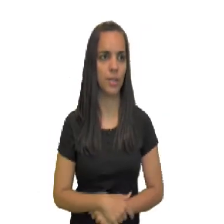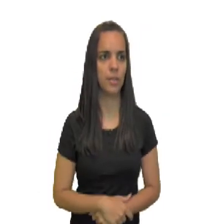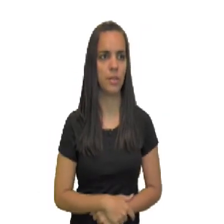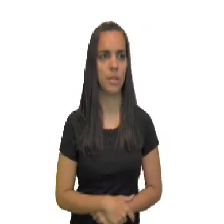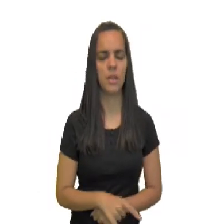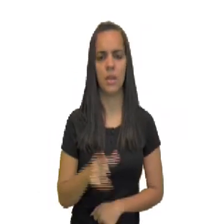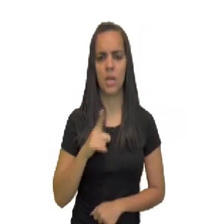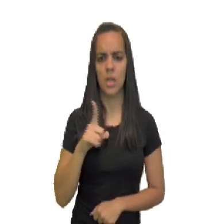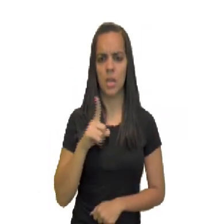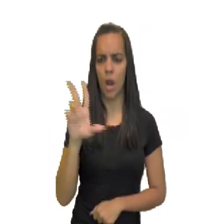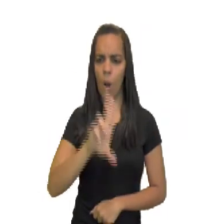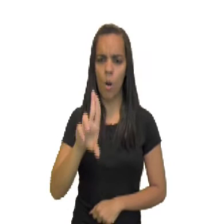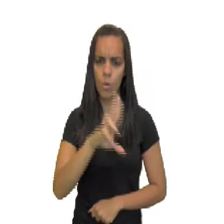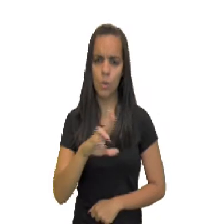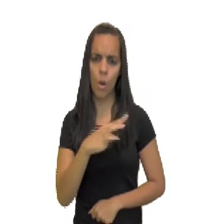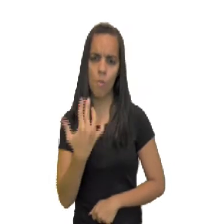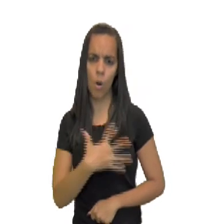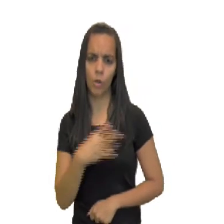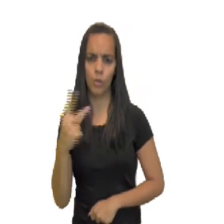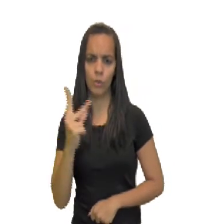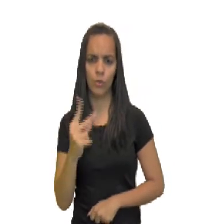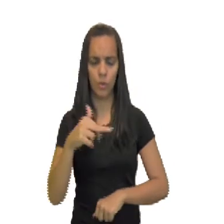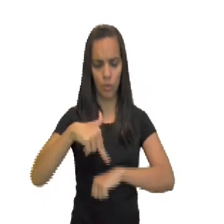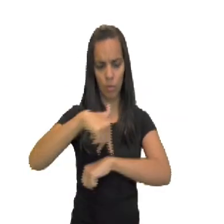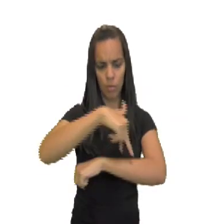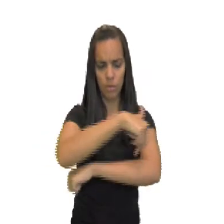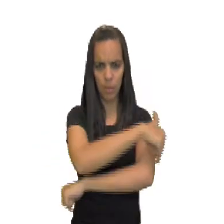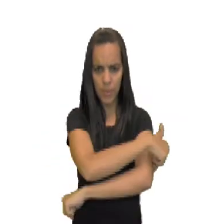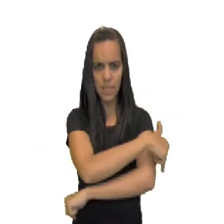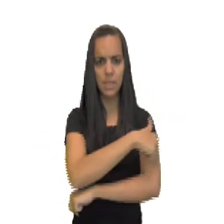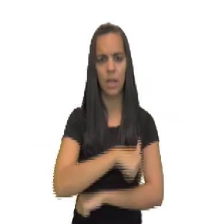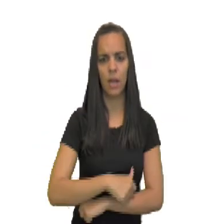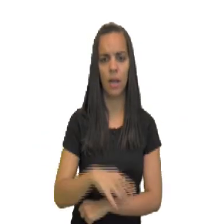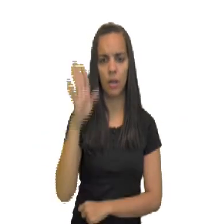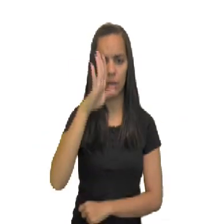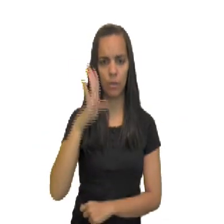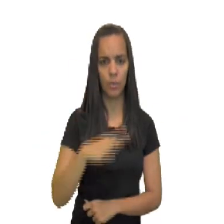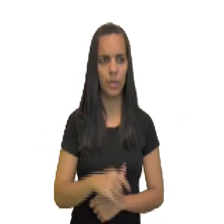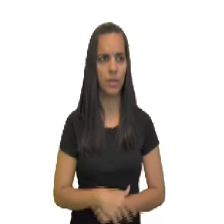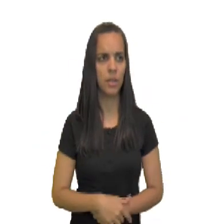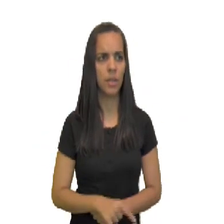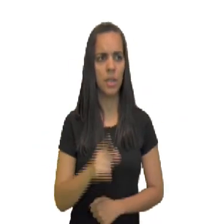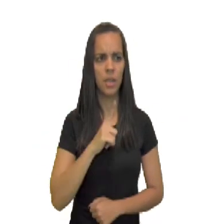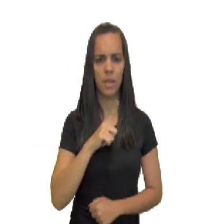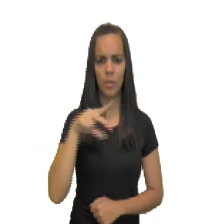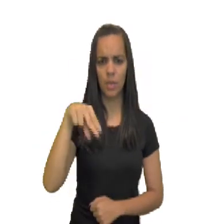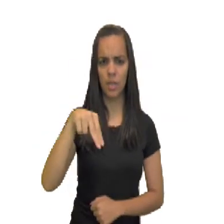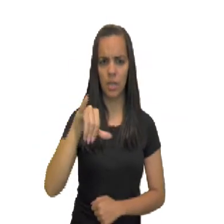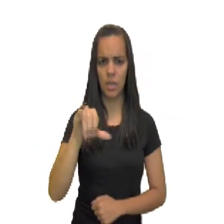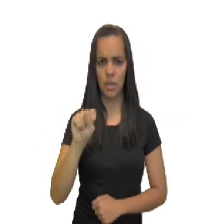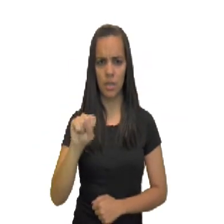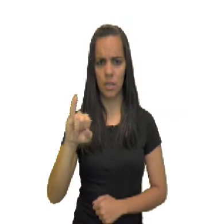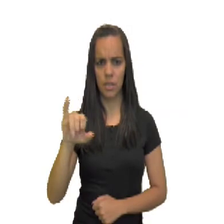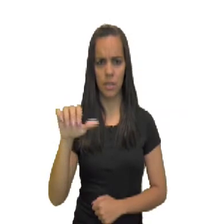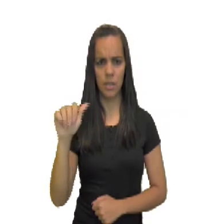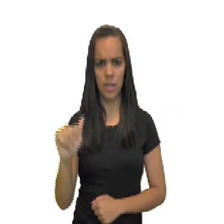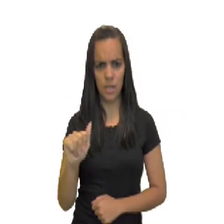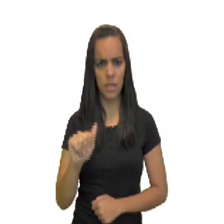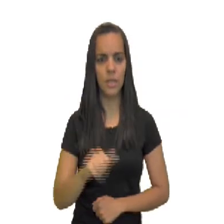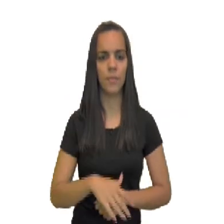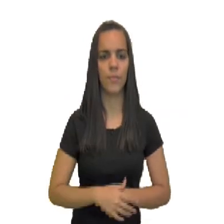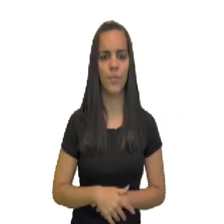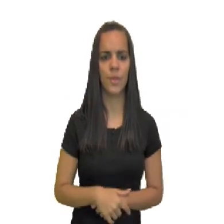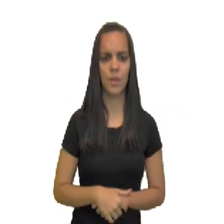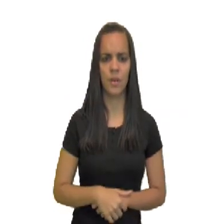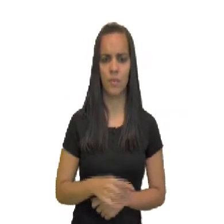moda brasileira, com influências das culturas brasileiras. Aqui Nízia Floresta, que foi